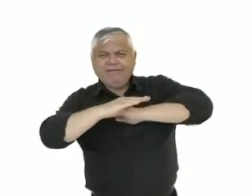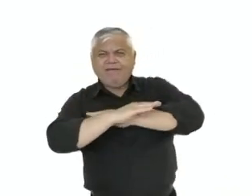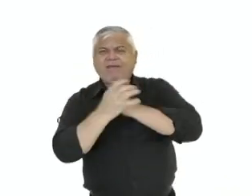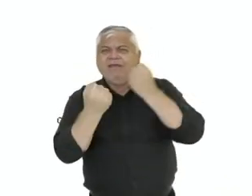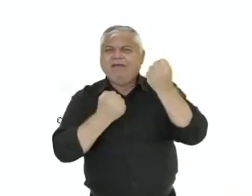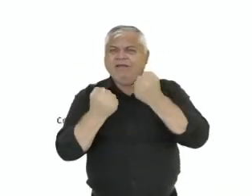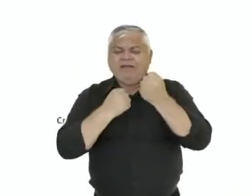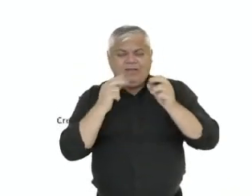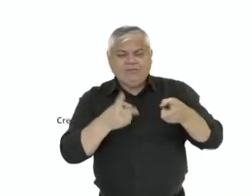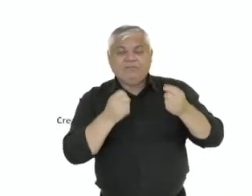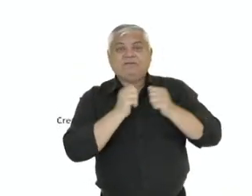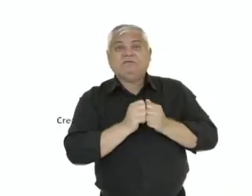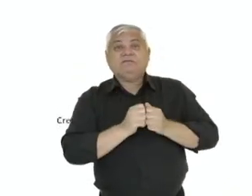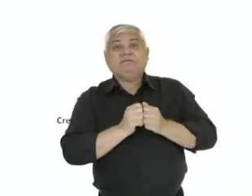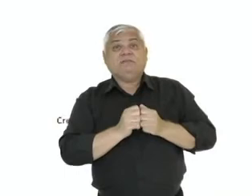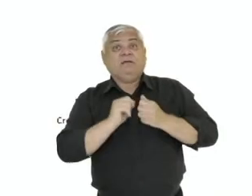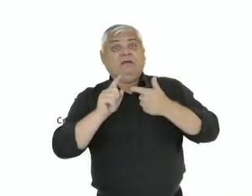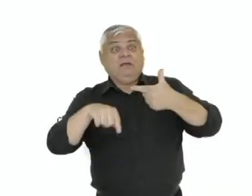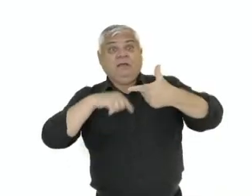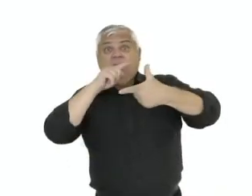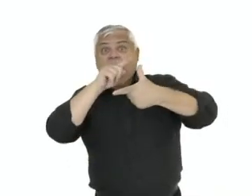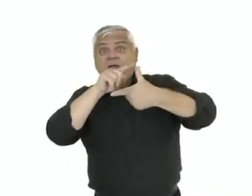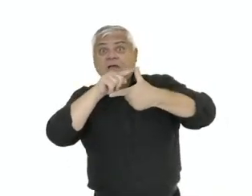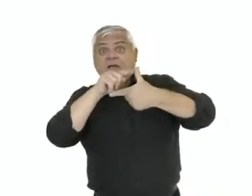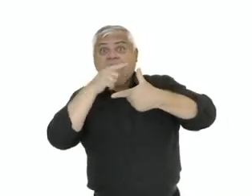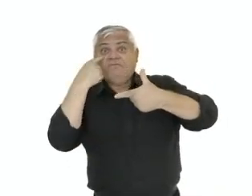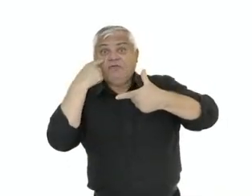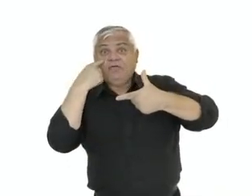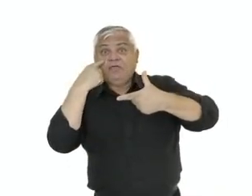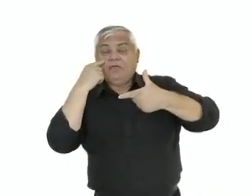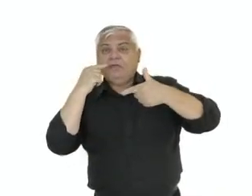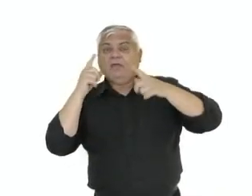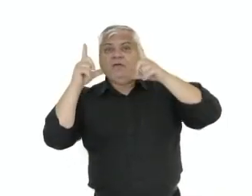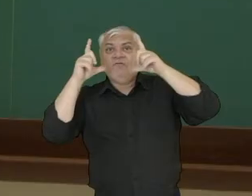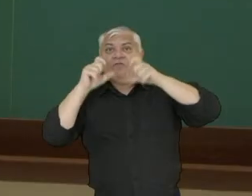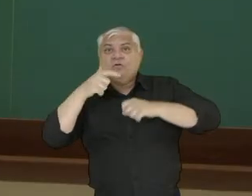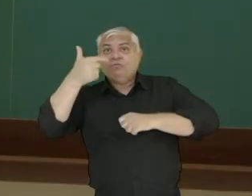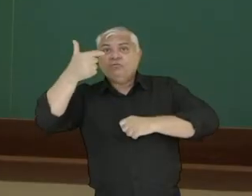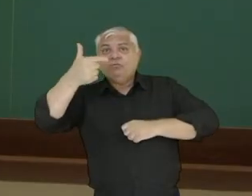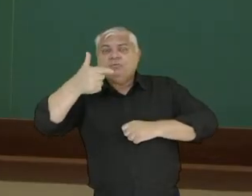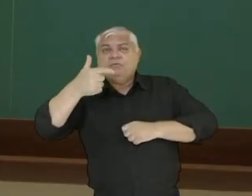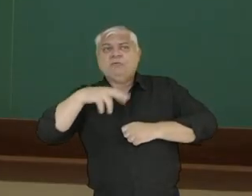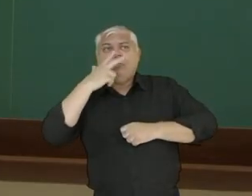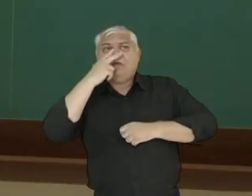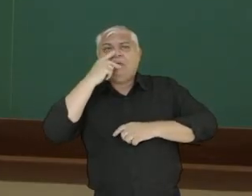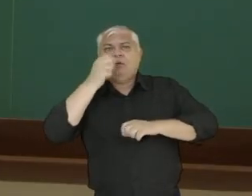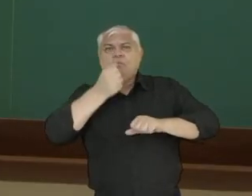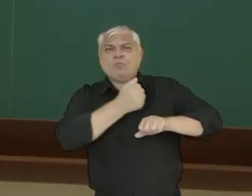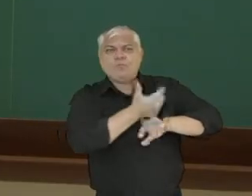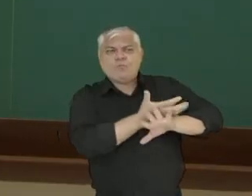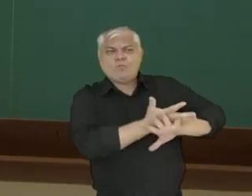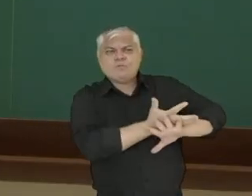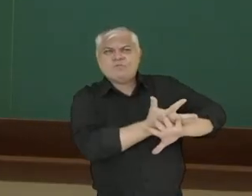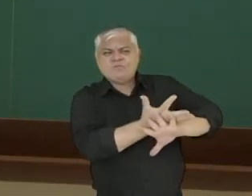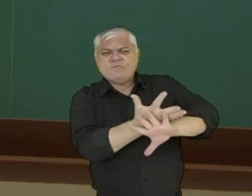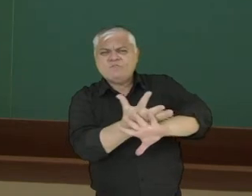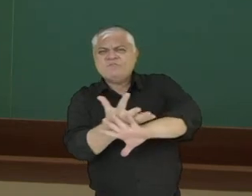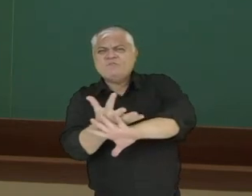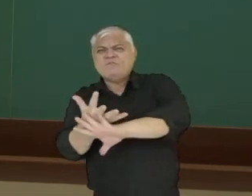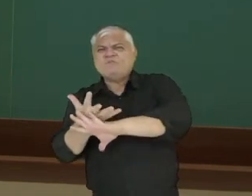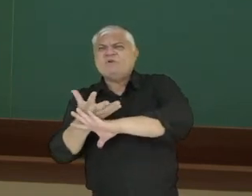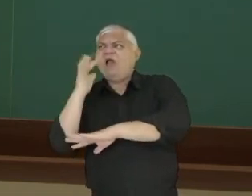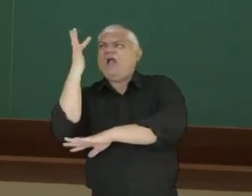ter uma percepção. Já ao olhar a imagem superior, você percebe que algumas áreas ali, principalmente no que diz respeito à